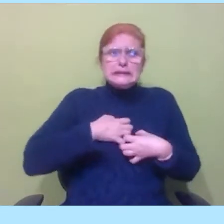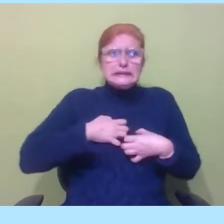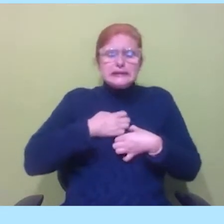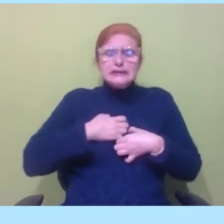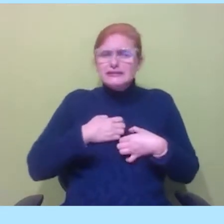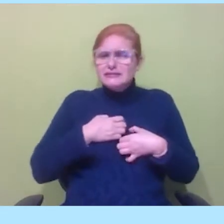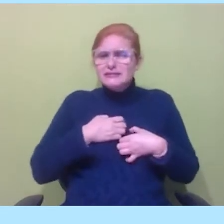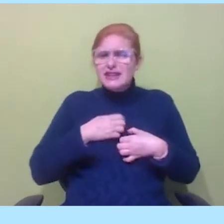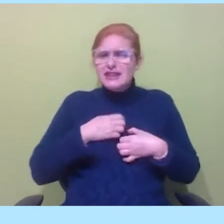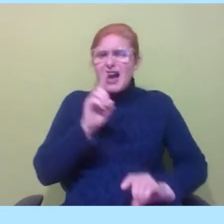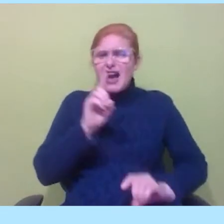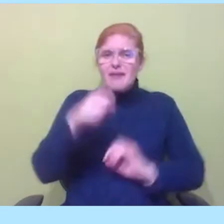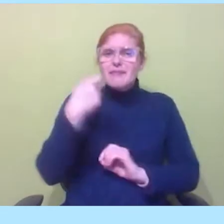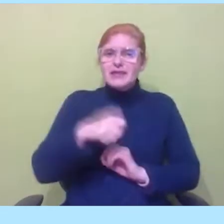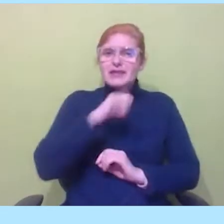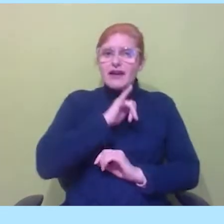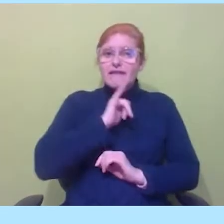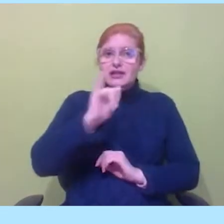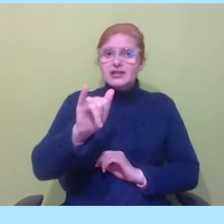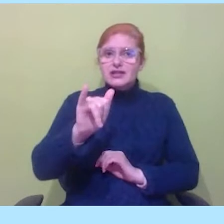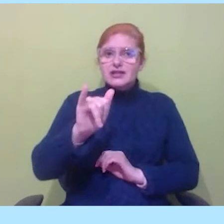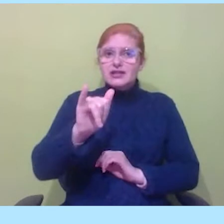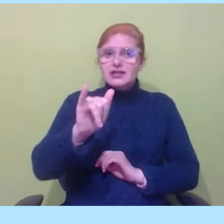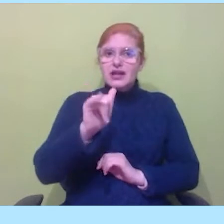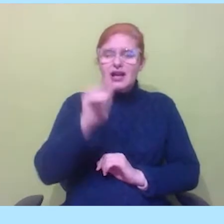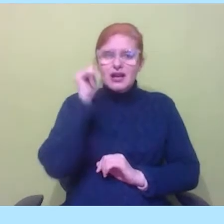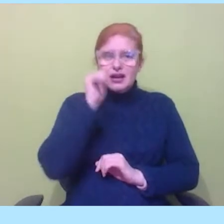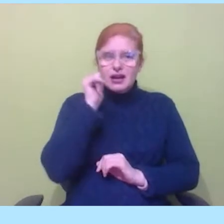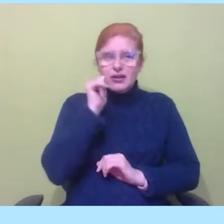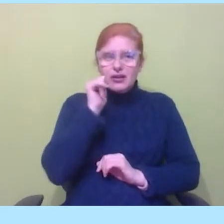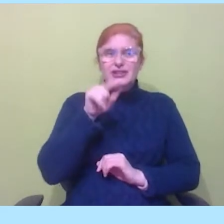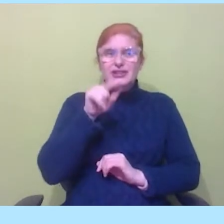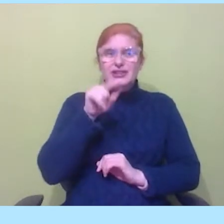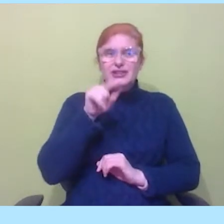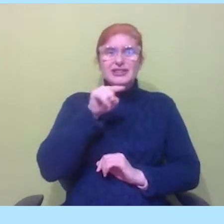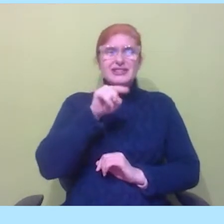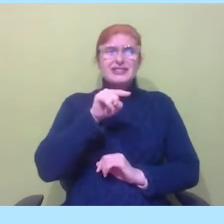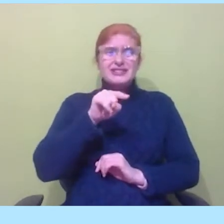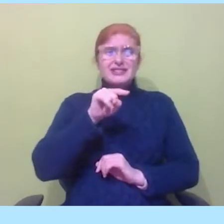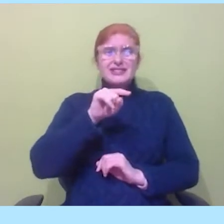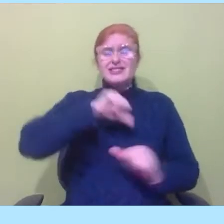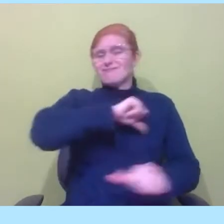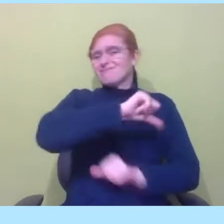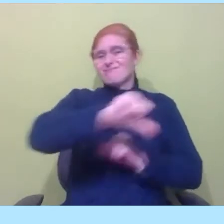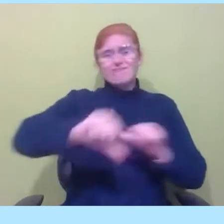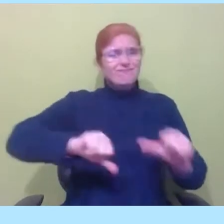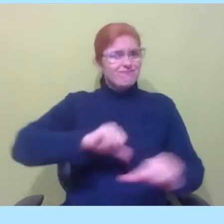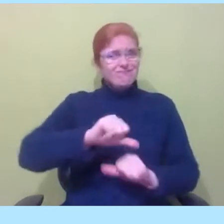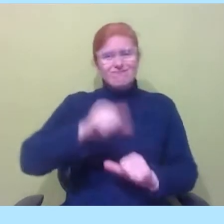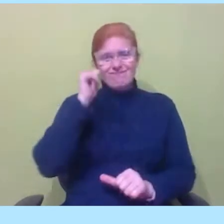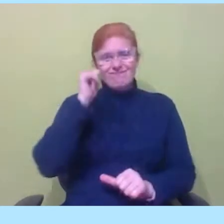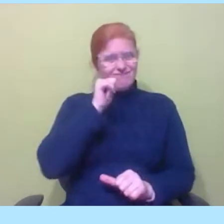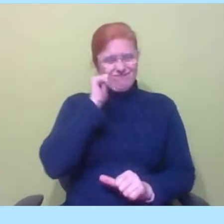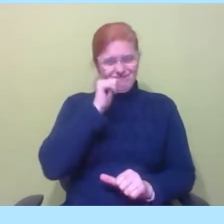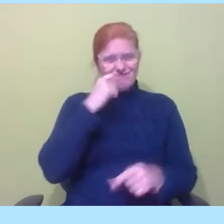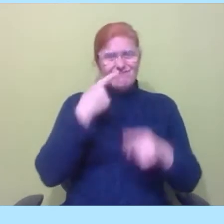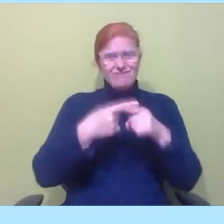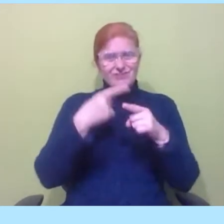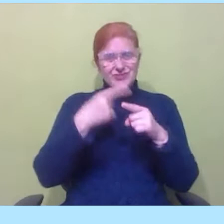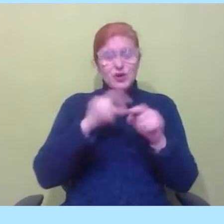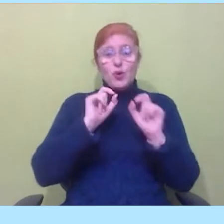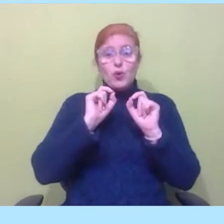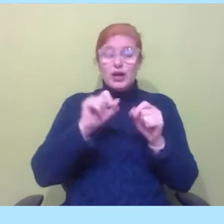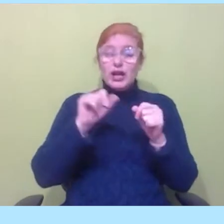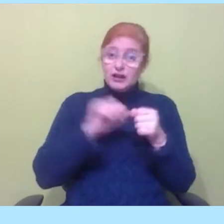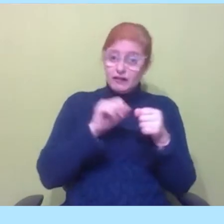virar contra essas mulheres. Que essa invasão, que o que elas estão fazendo é crime, e esse crime vai custar a